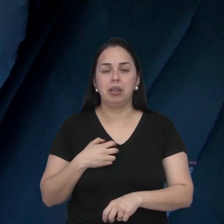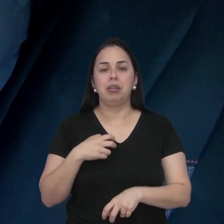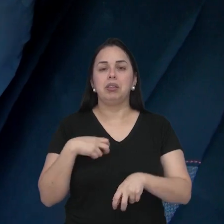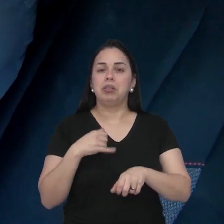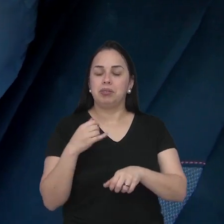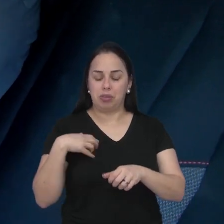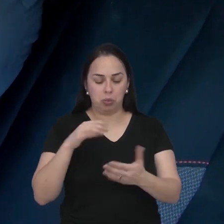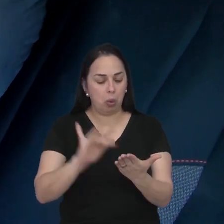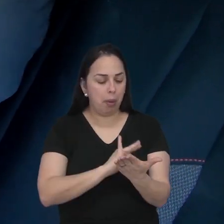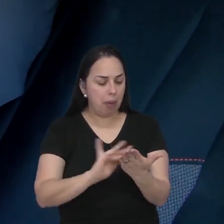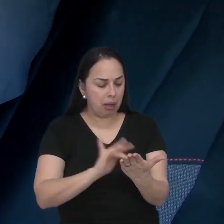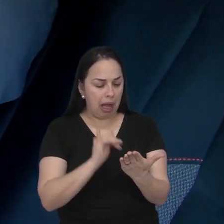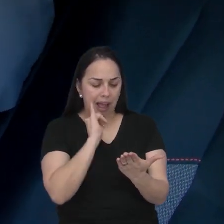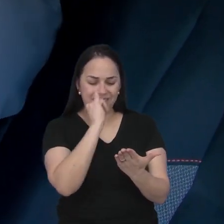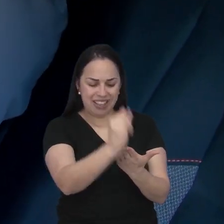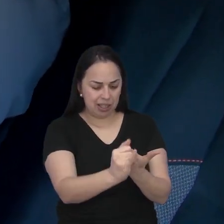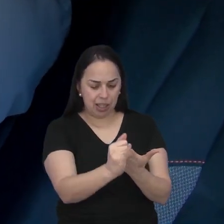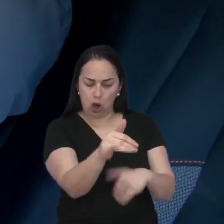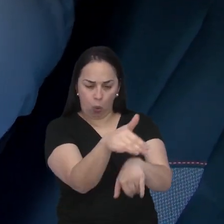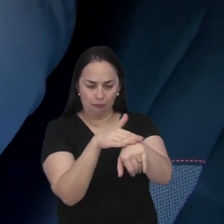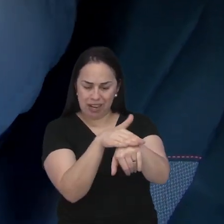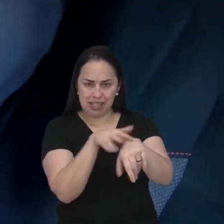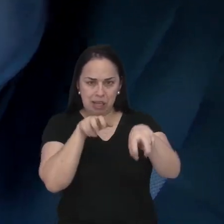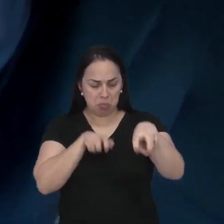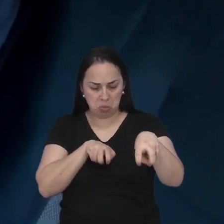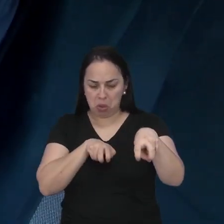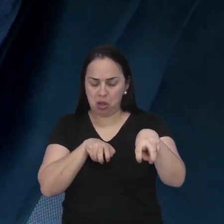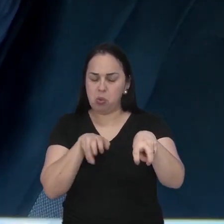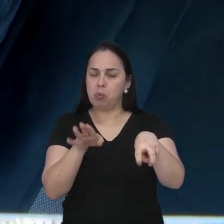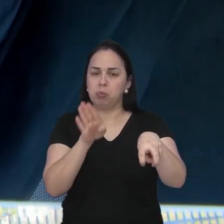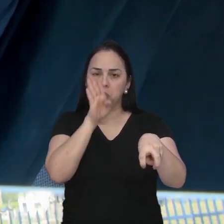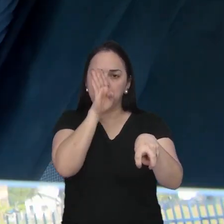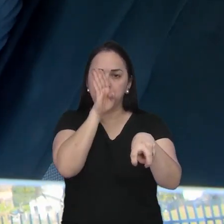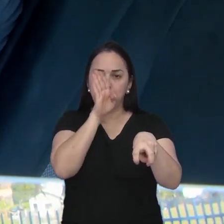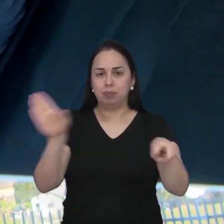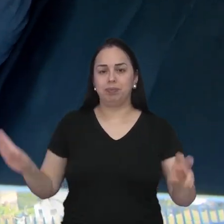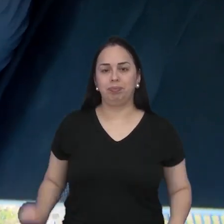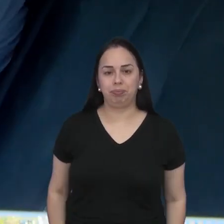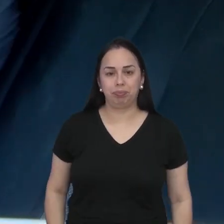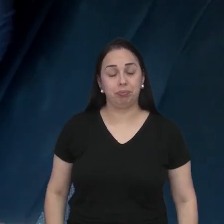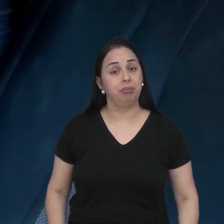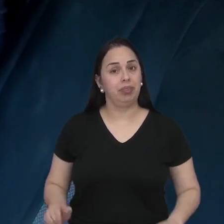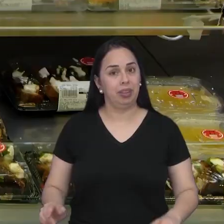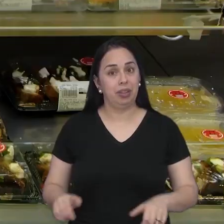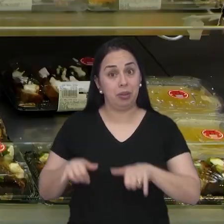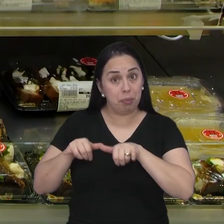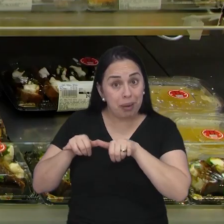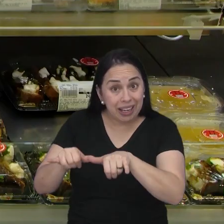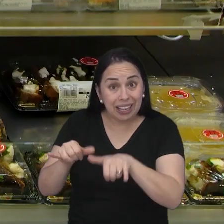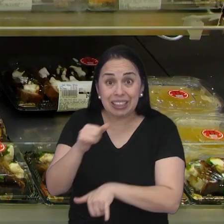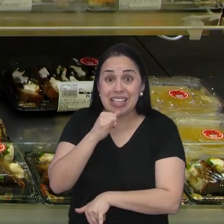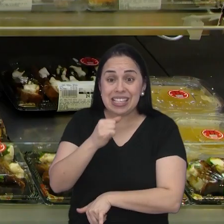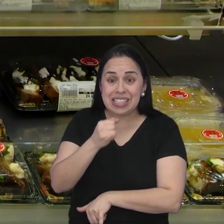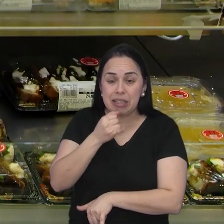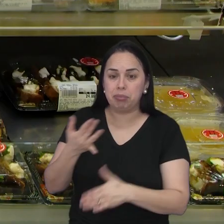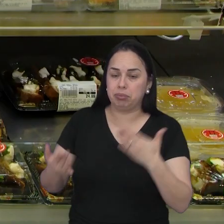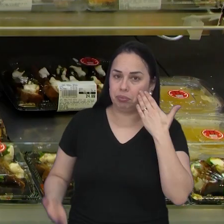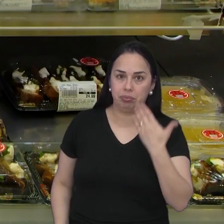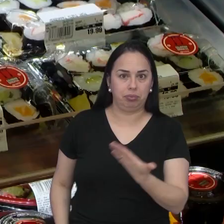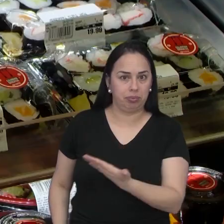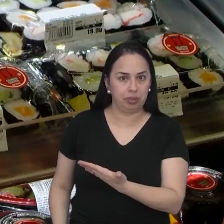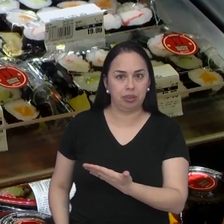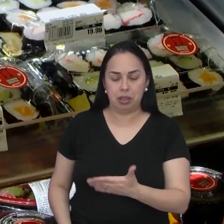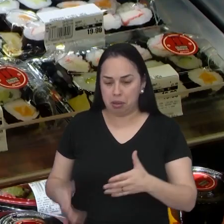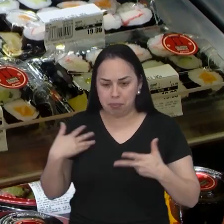O motorista é avisado pelo próprio aplicativo de que a viagem deve ocorrer em silêncio. Nos supermercados, por exemplo,